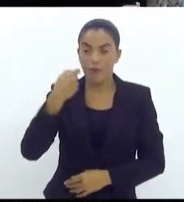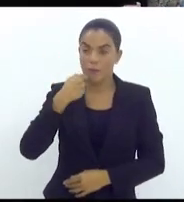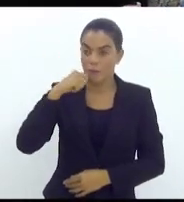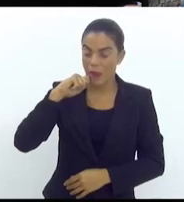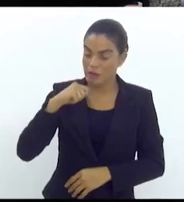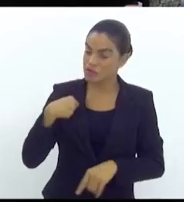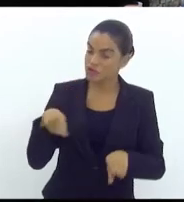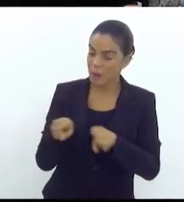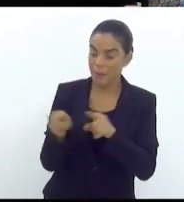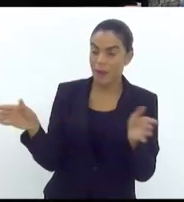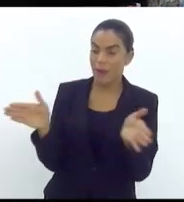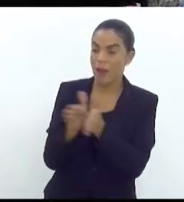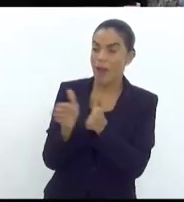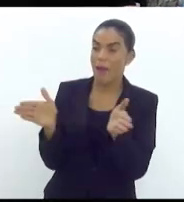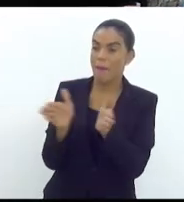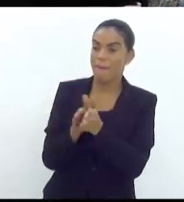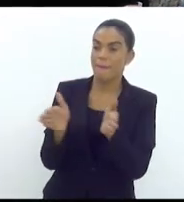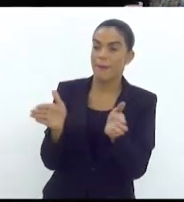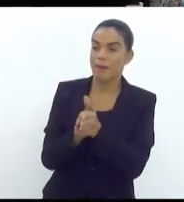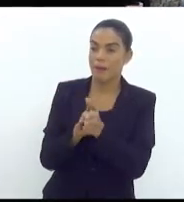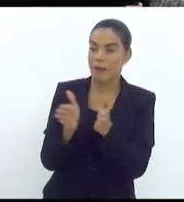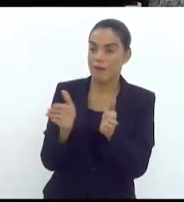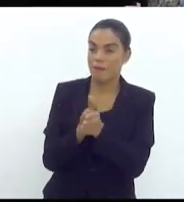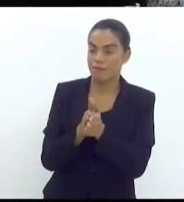o aplaudiu efusivamente